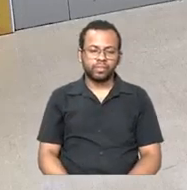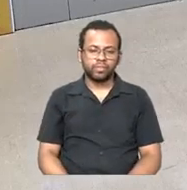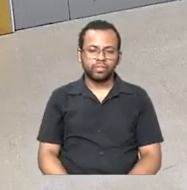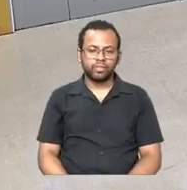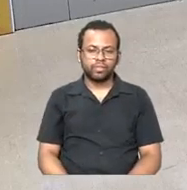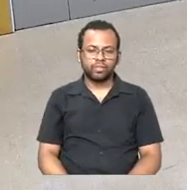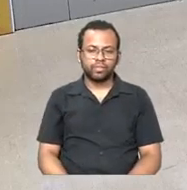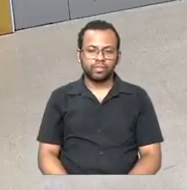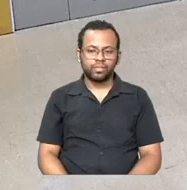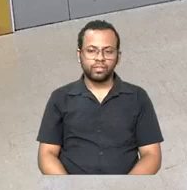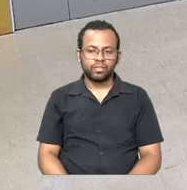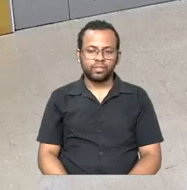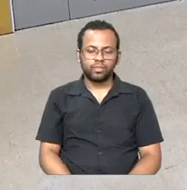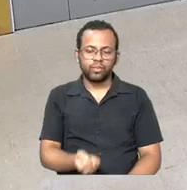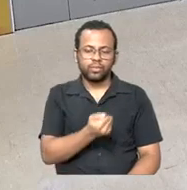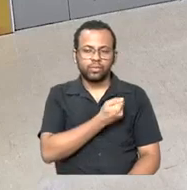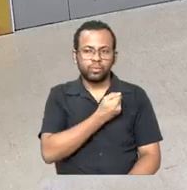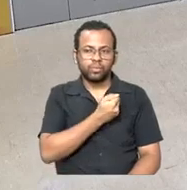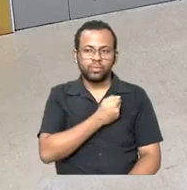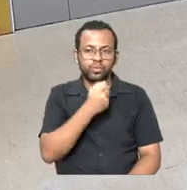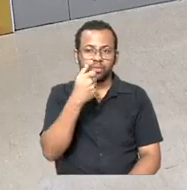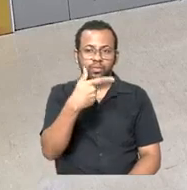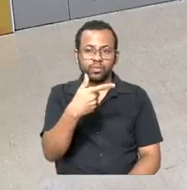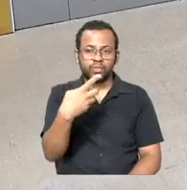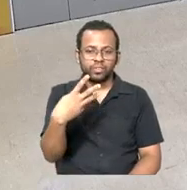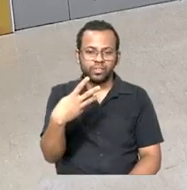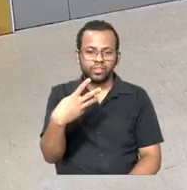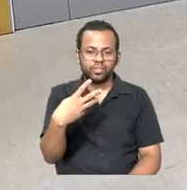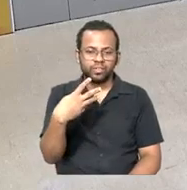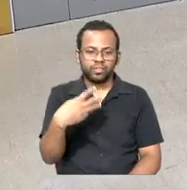54 23 23